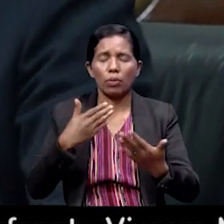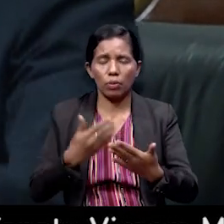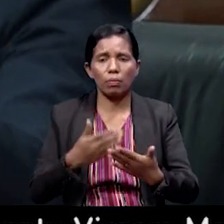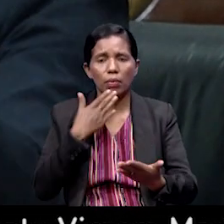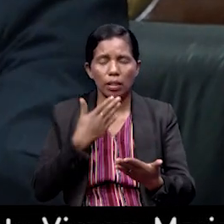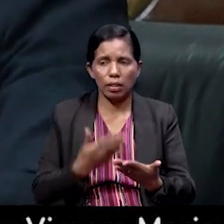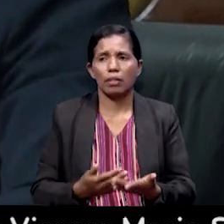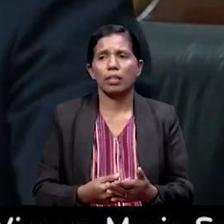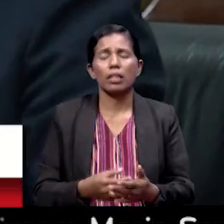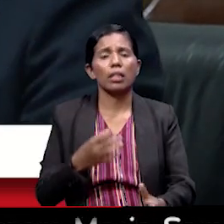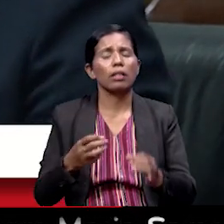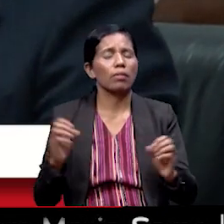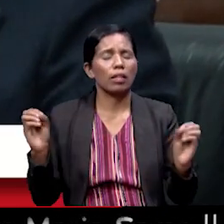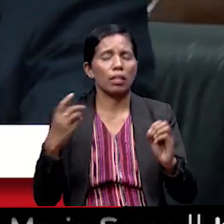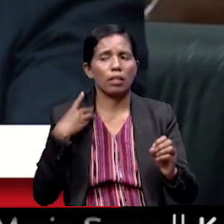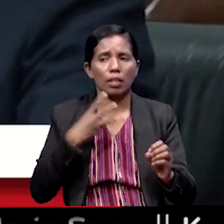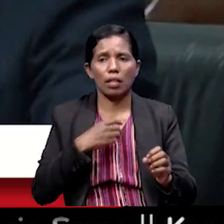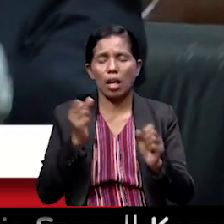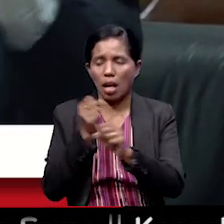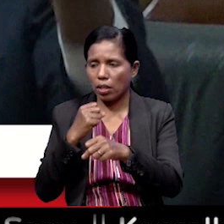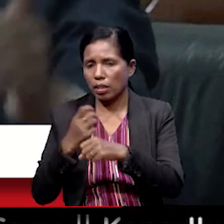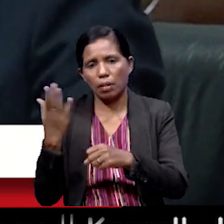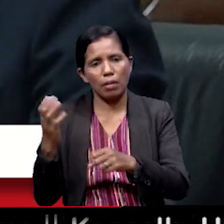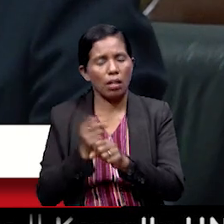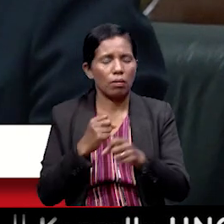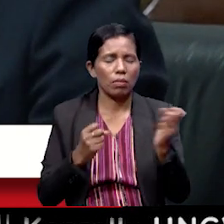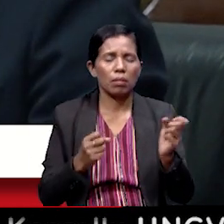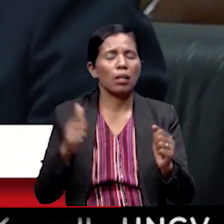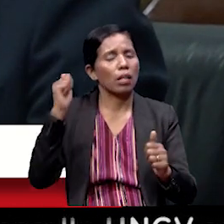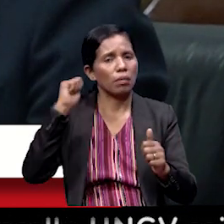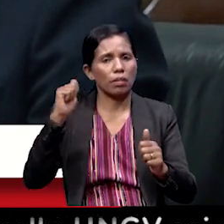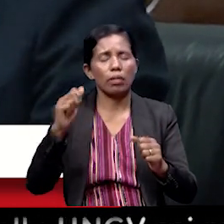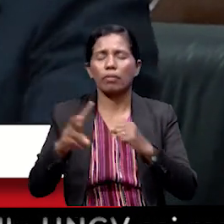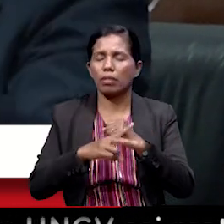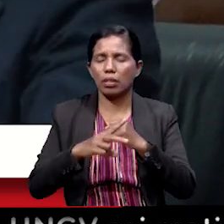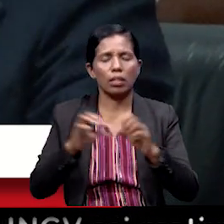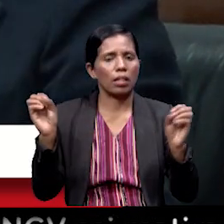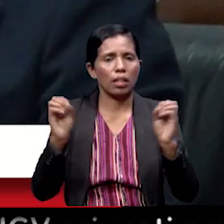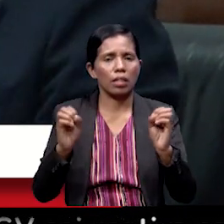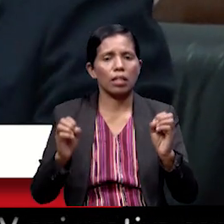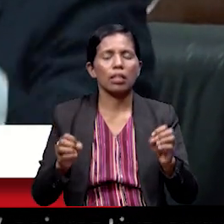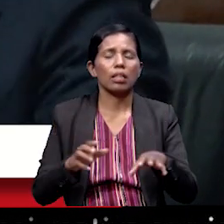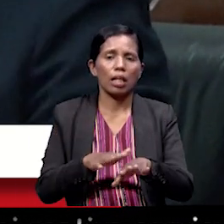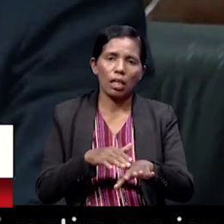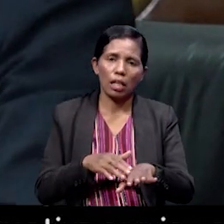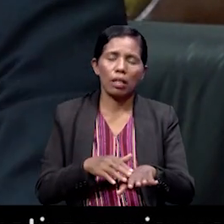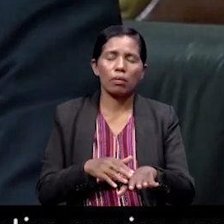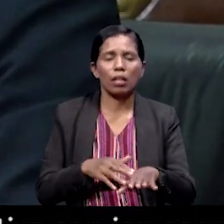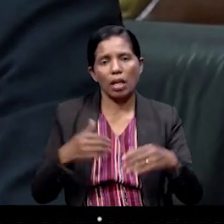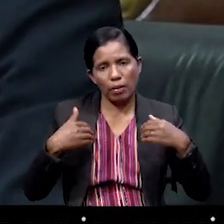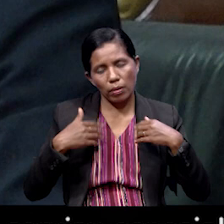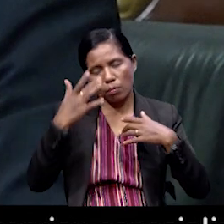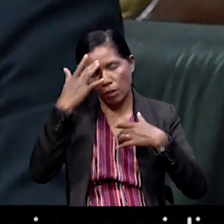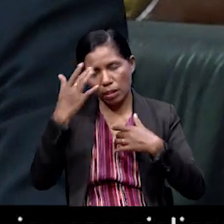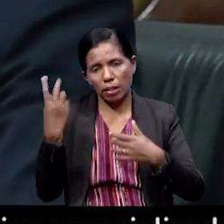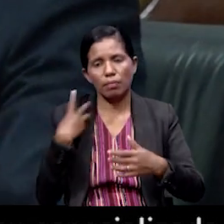ia... Itabele dun malo dian halo idane halo deba mebe kampanye rasik la vasina rasik la iya la clear moras kona ita taka fila